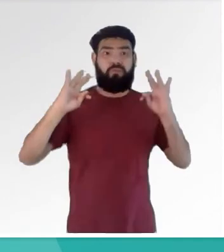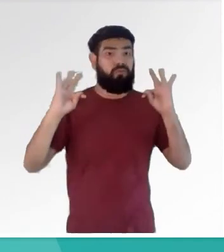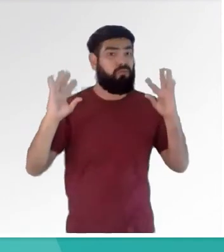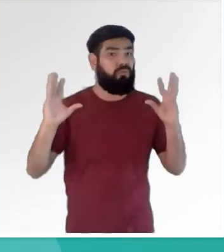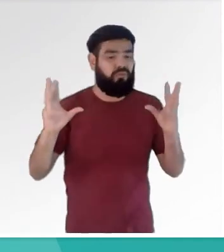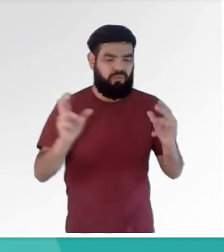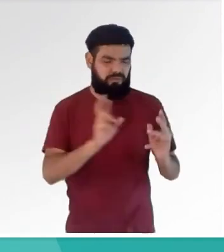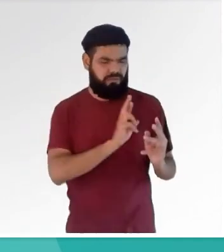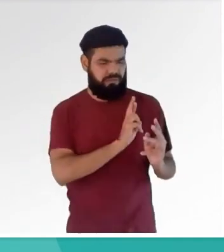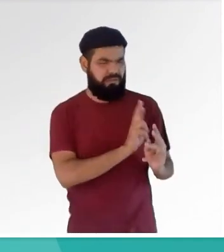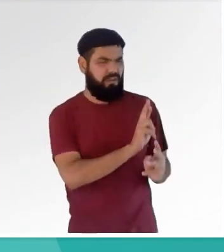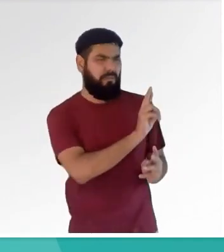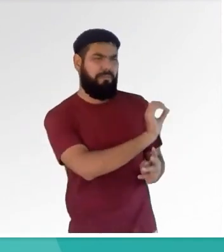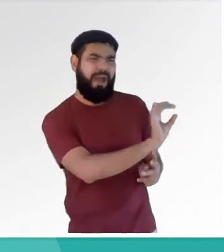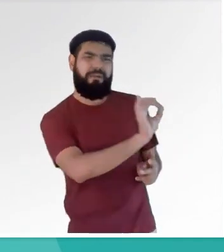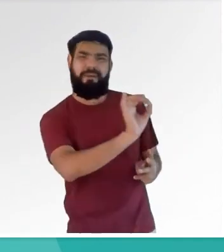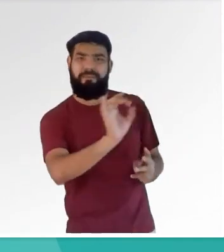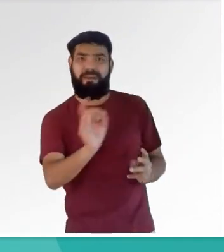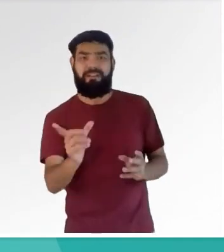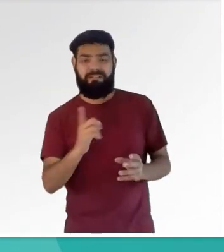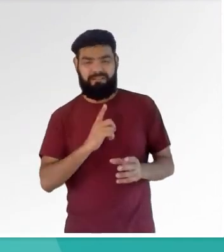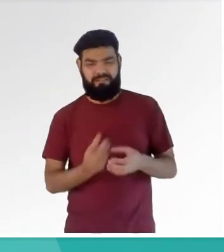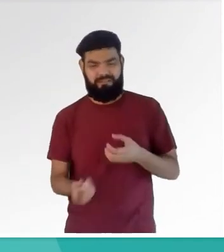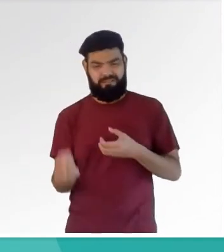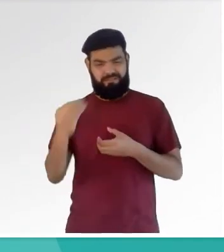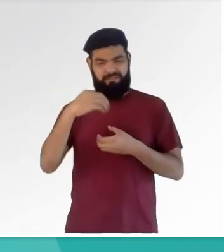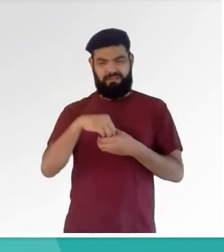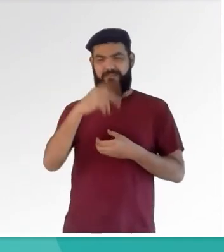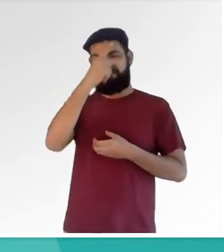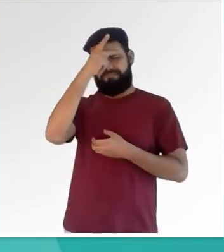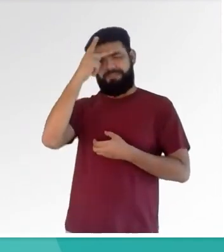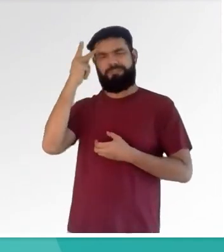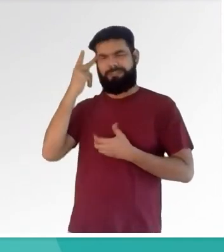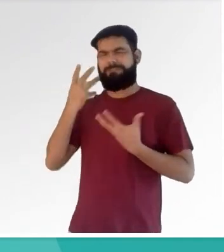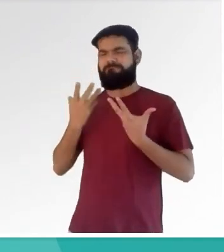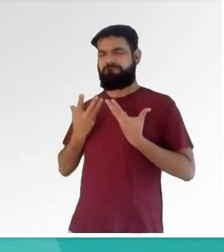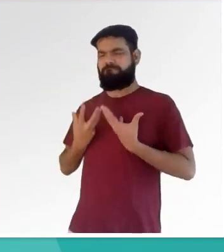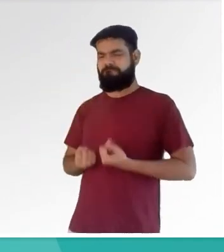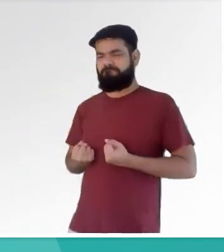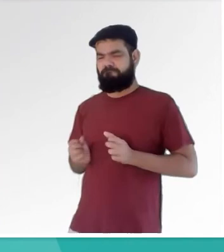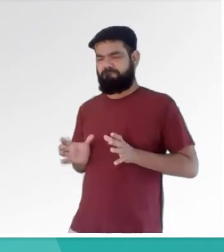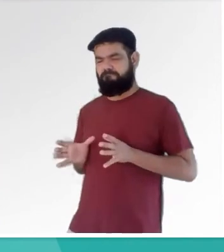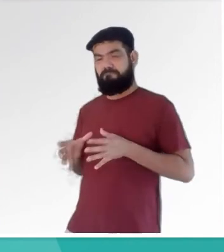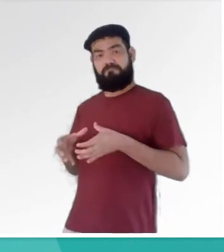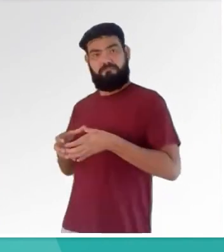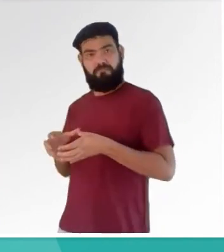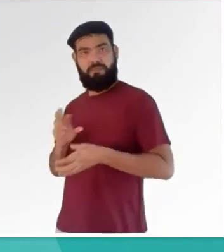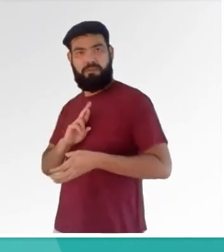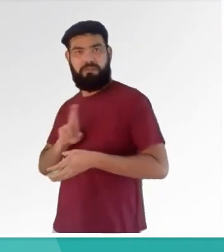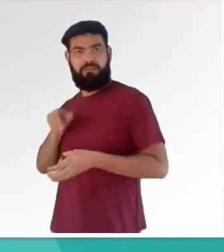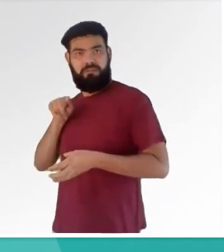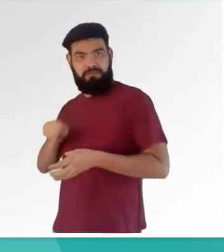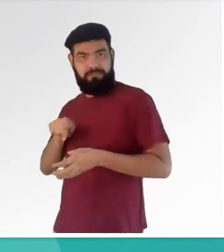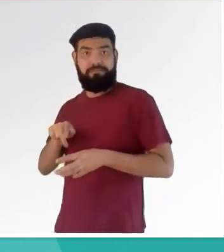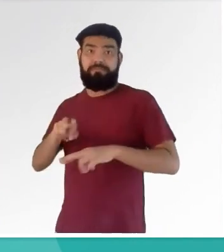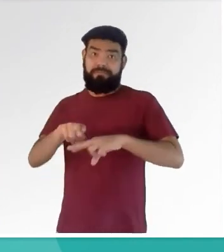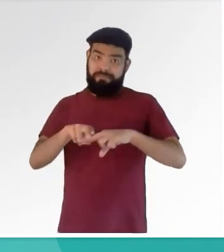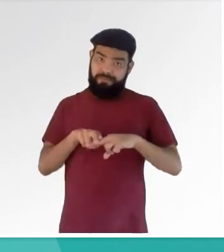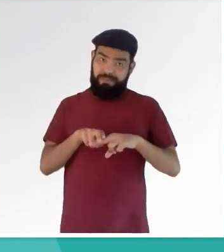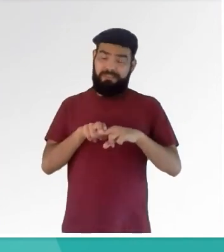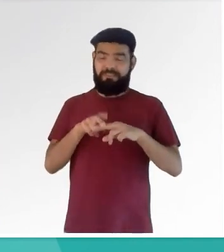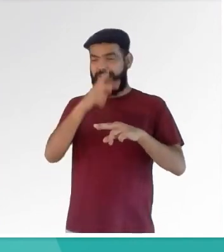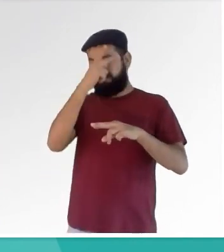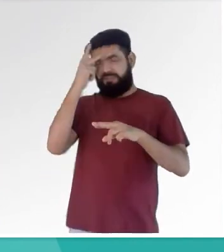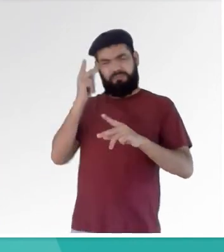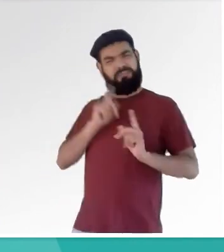religiões. Tem pessoas que formam aquela religião. Por isso que eles vão para aquela igreja na